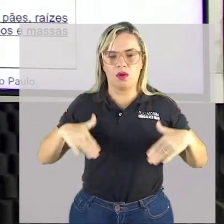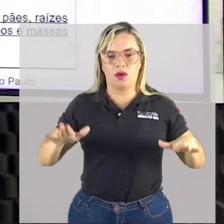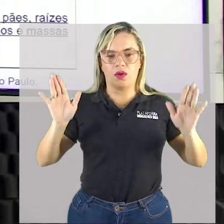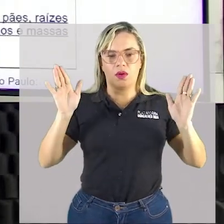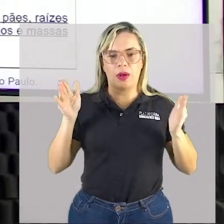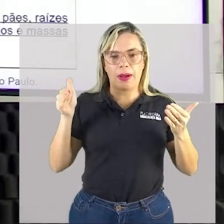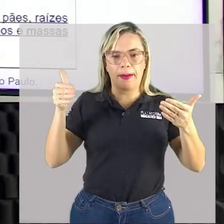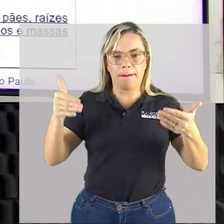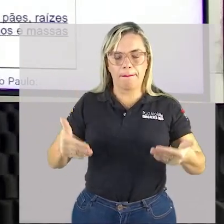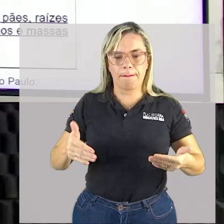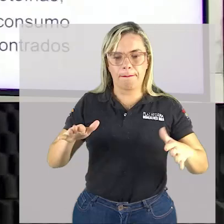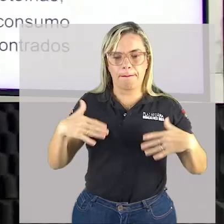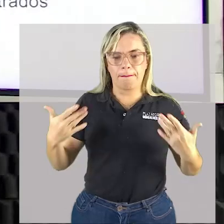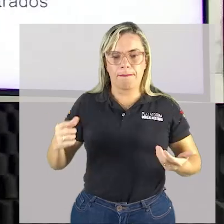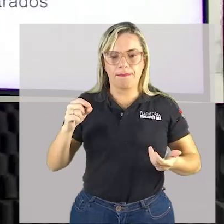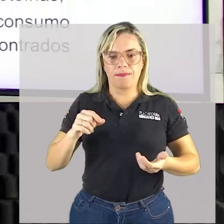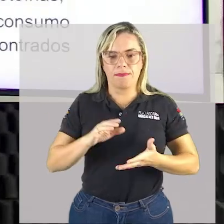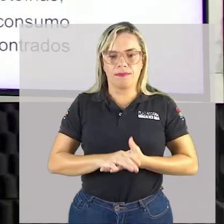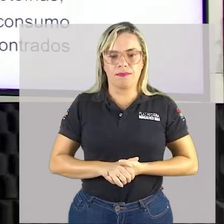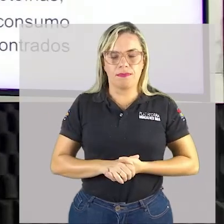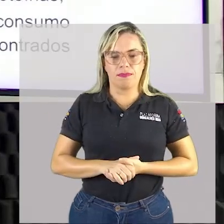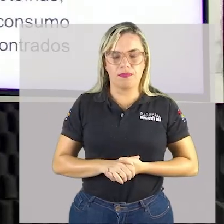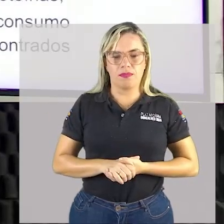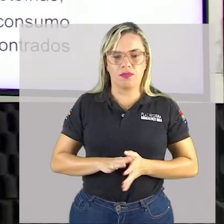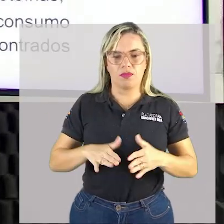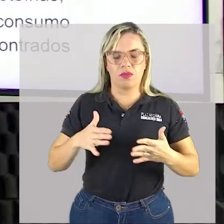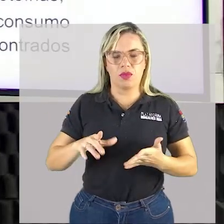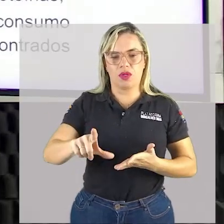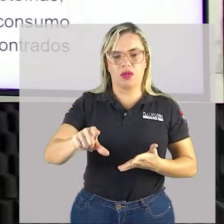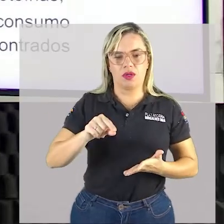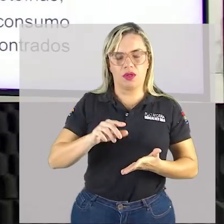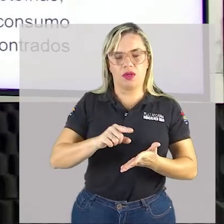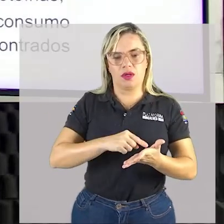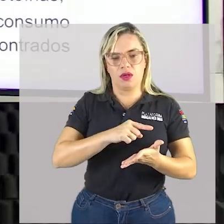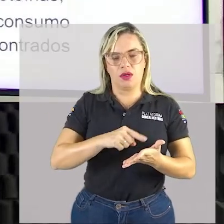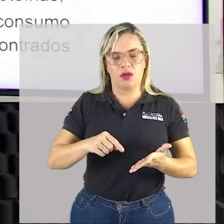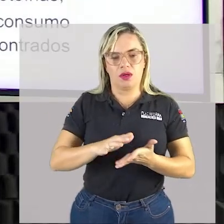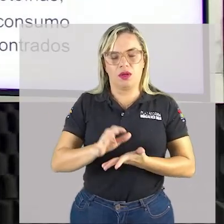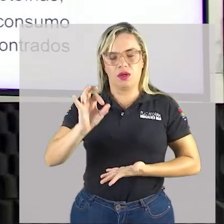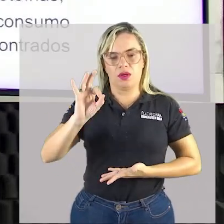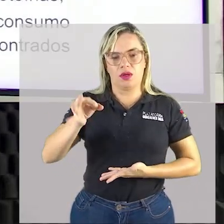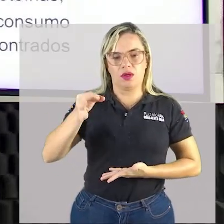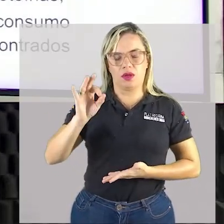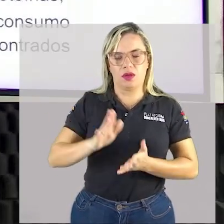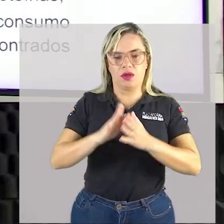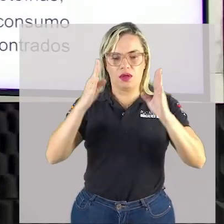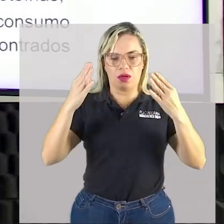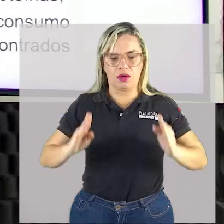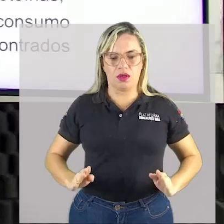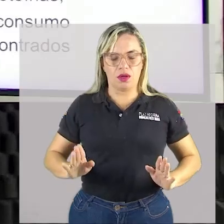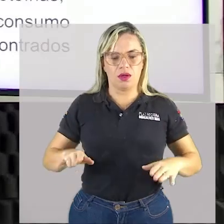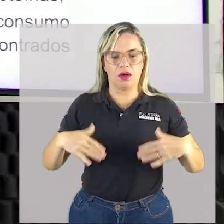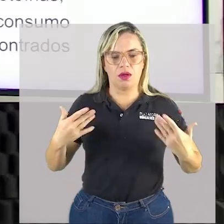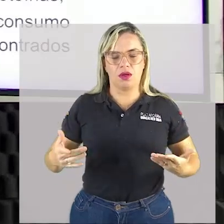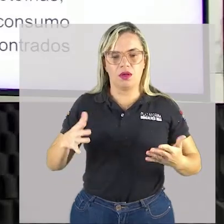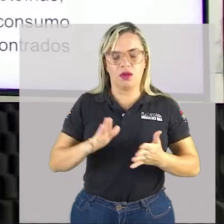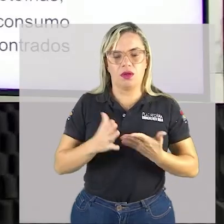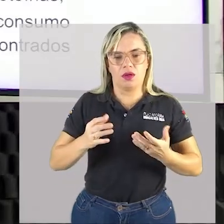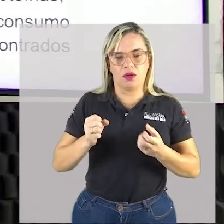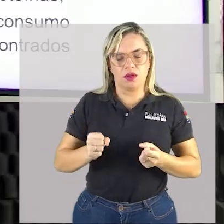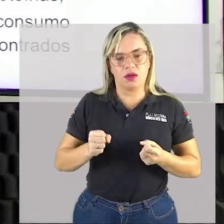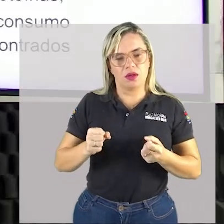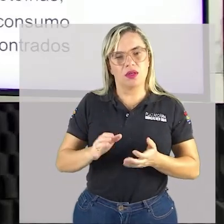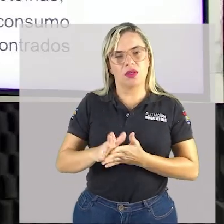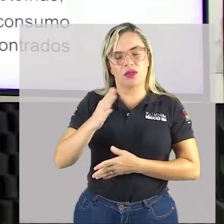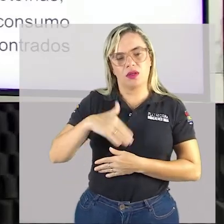mais atenção, olhem a alternativa correta, façam a análise de vocês para que